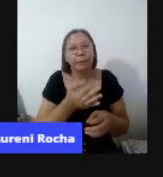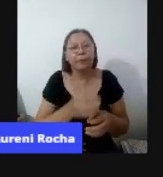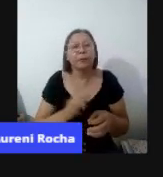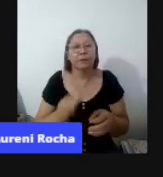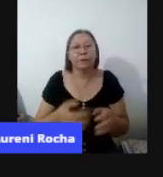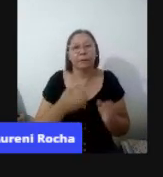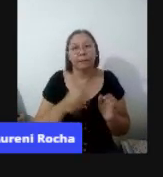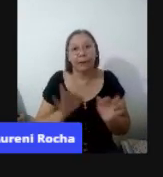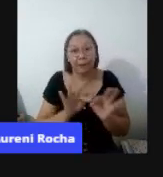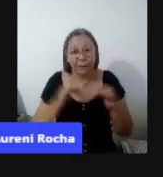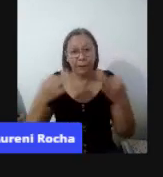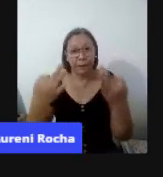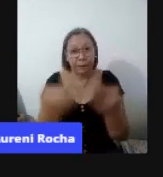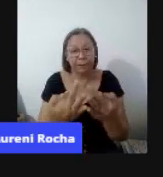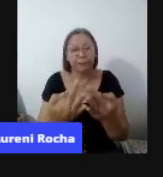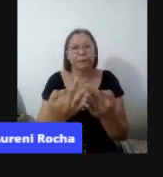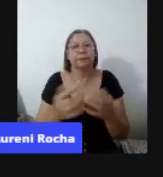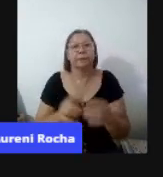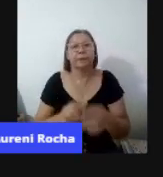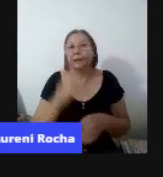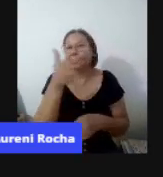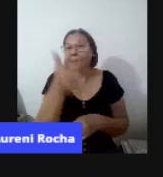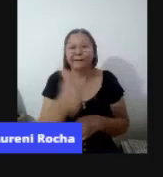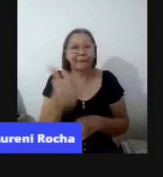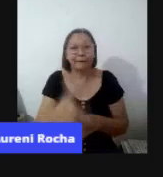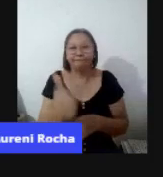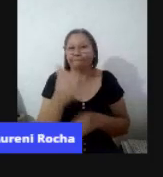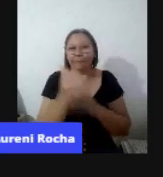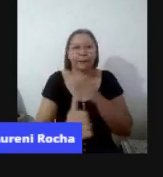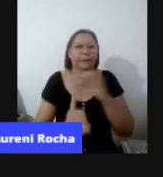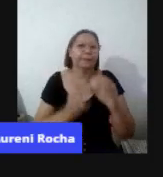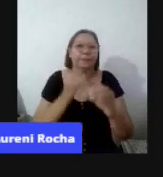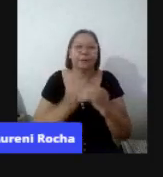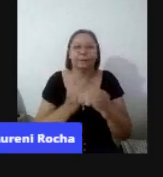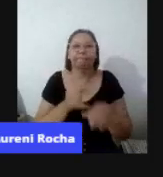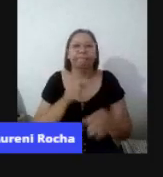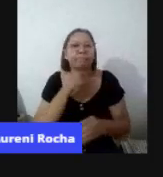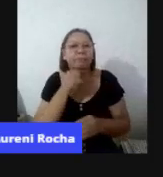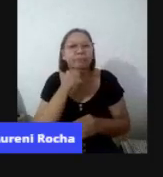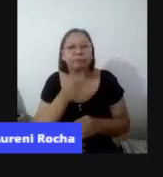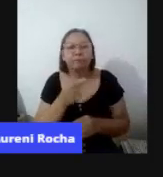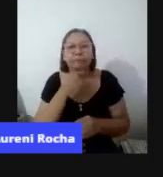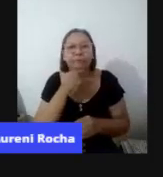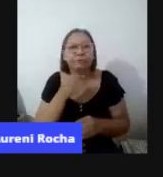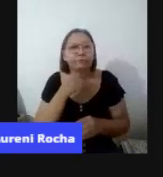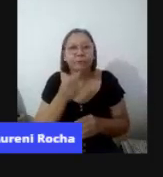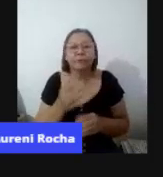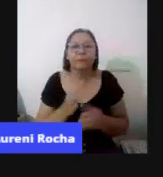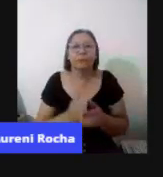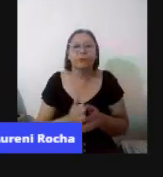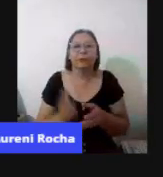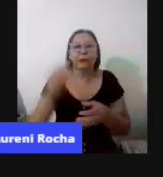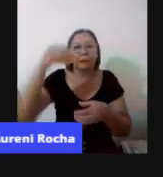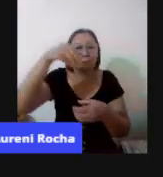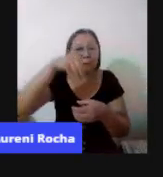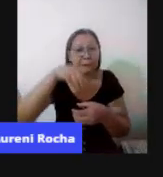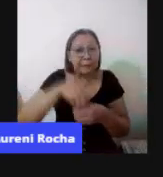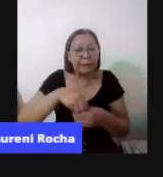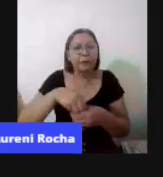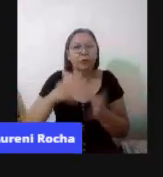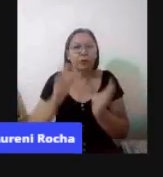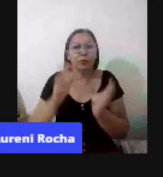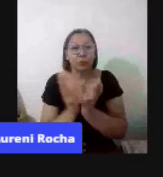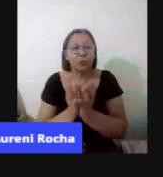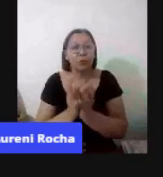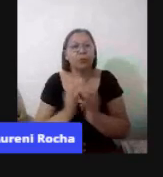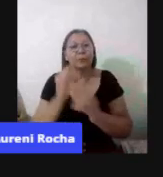essas crianças que não têm esse acesso, que não conseguem estar dentro da internet, que não